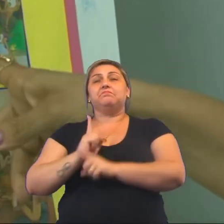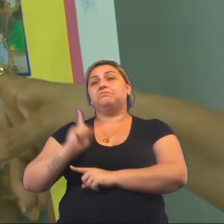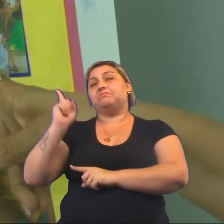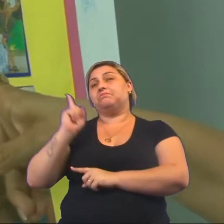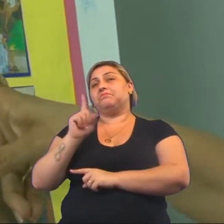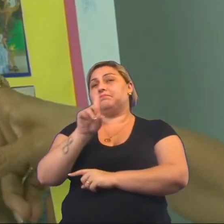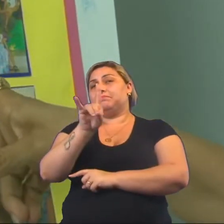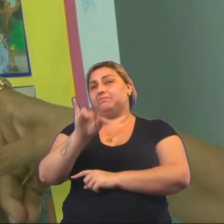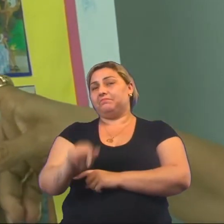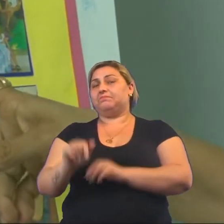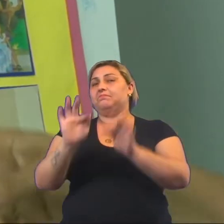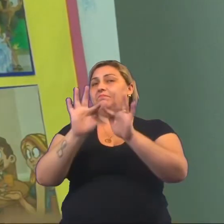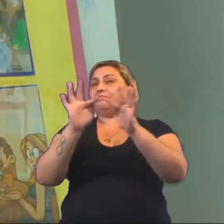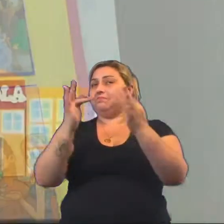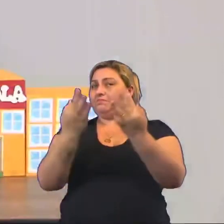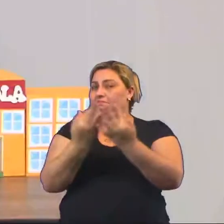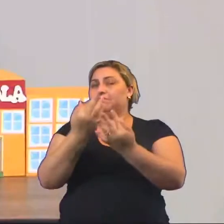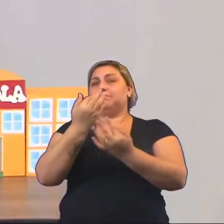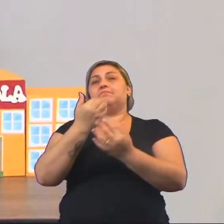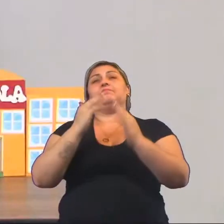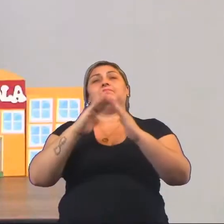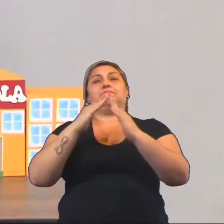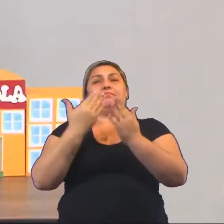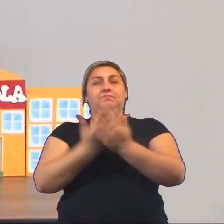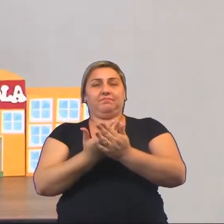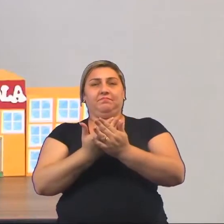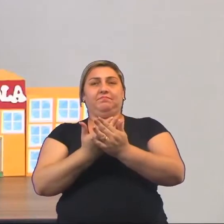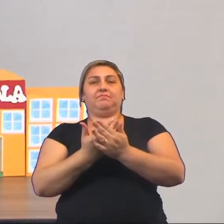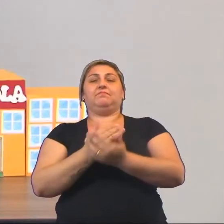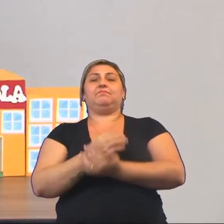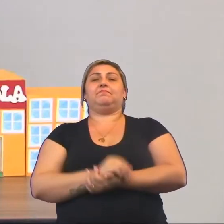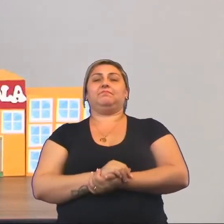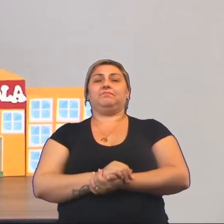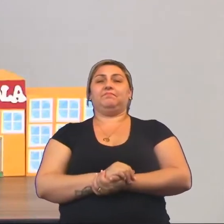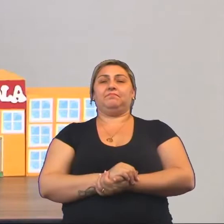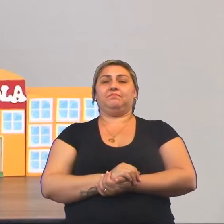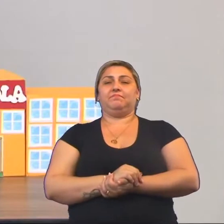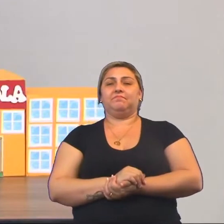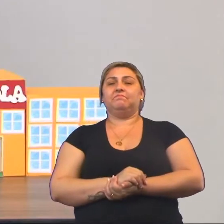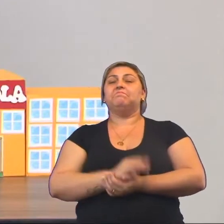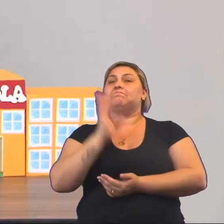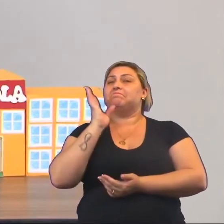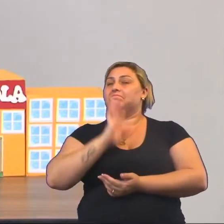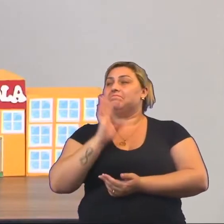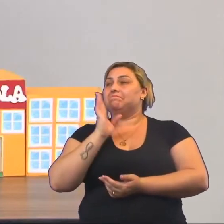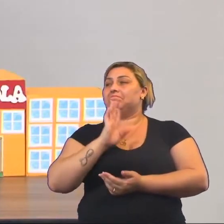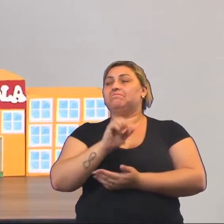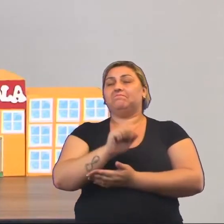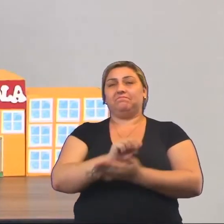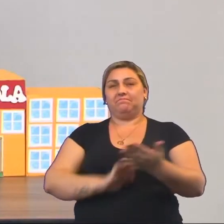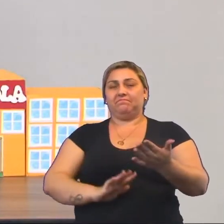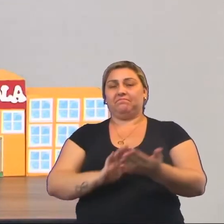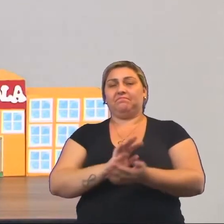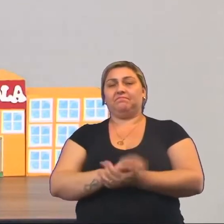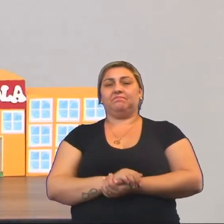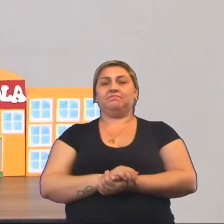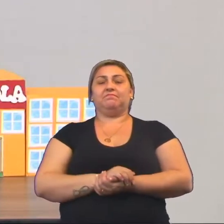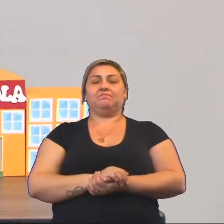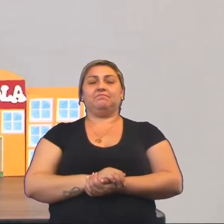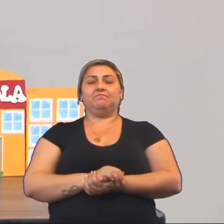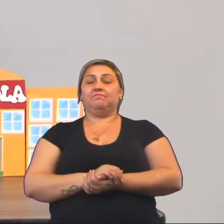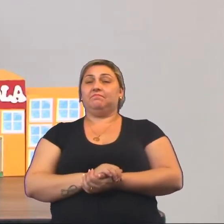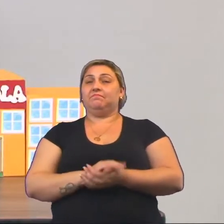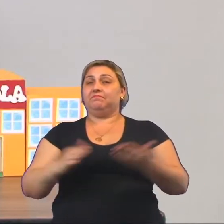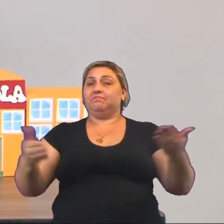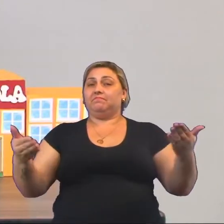O dia da família na escola. Muito bem, crianças! Bem divertida essa atividade, não é?